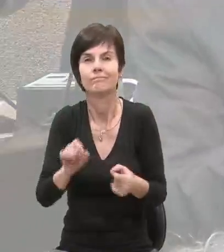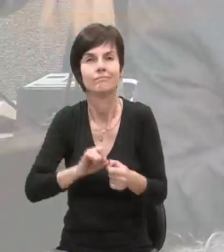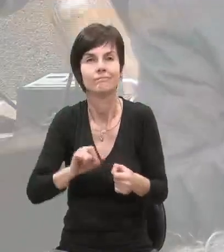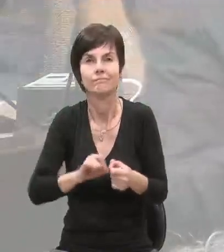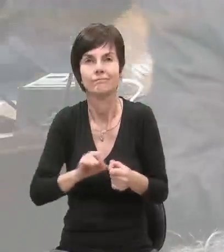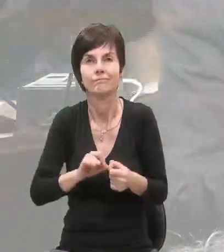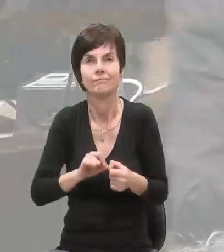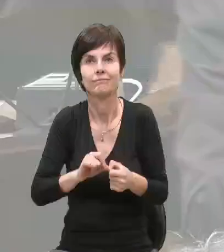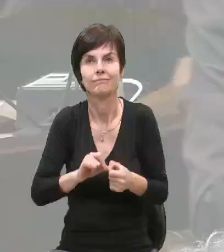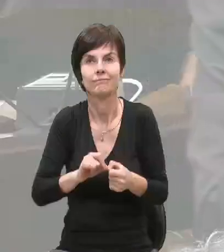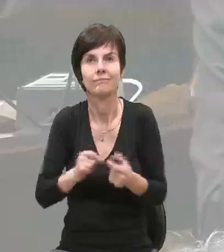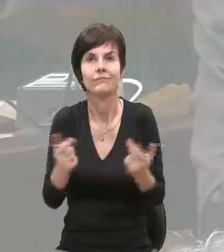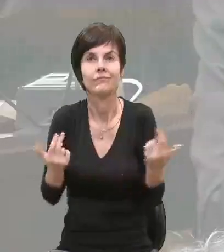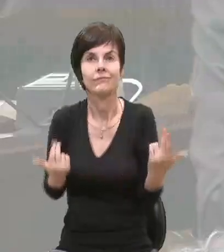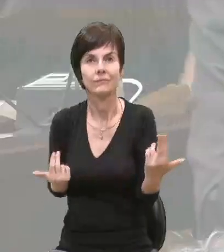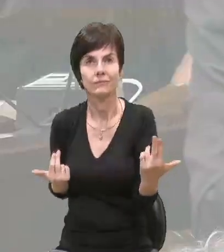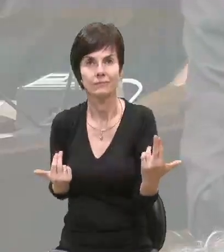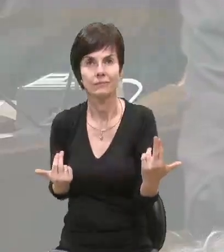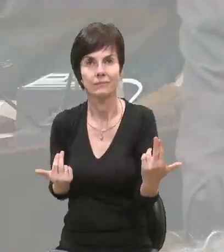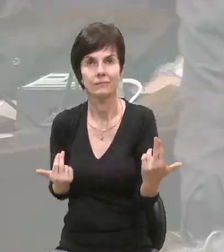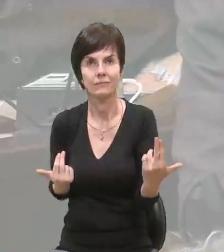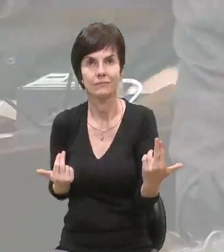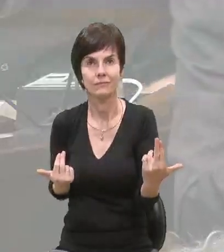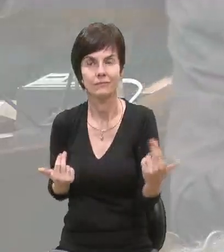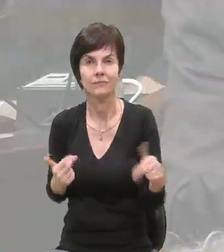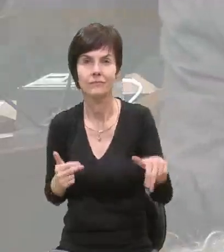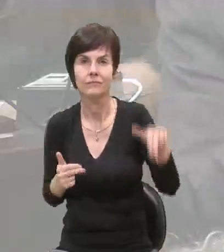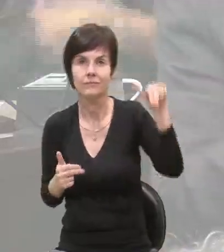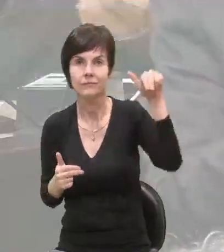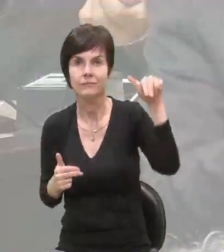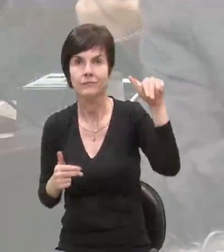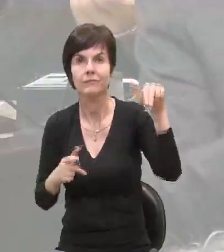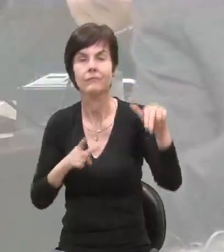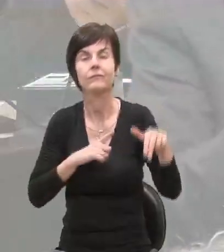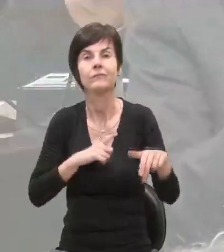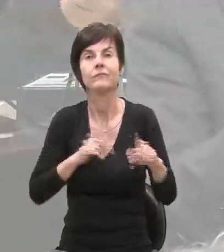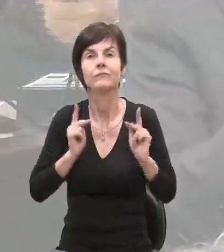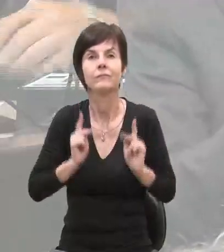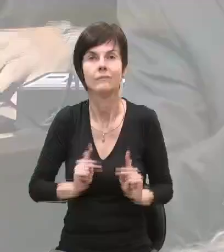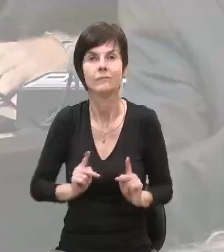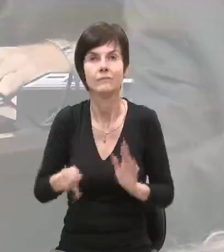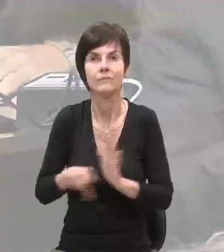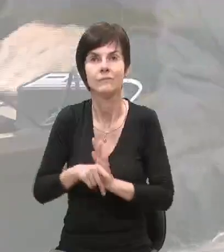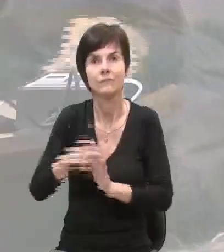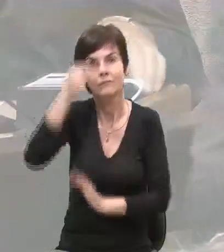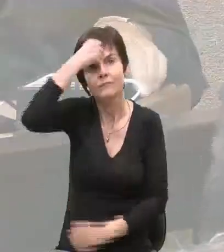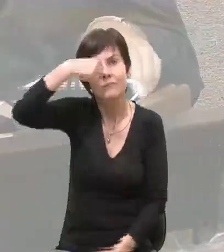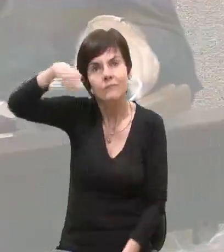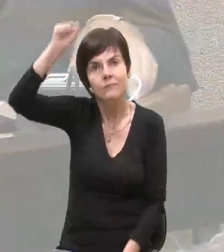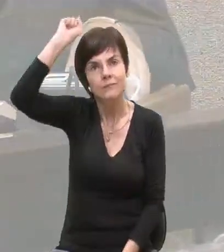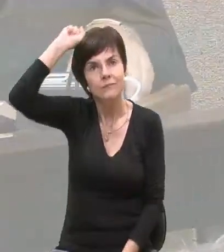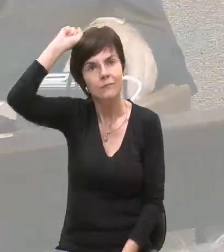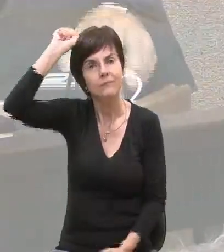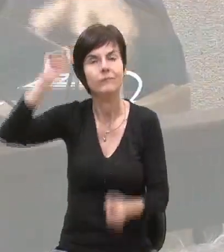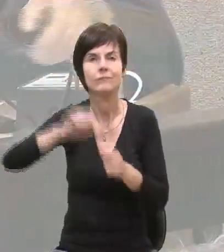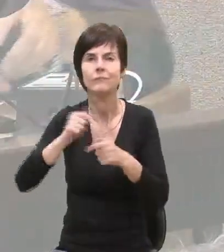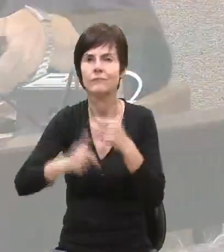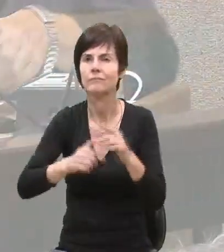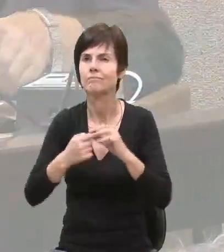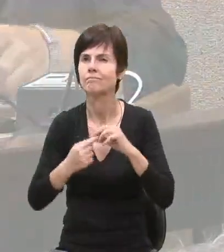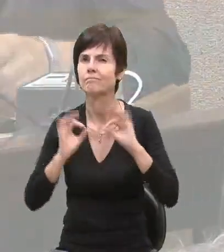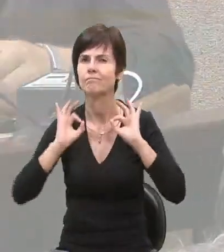fazer a mesma gestão que existe na UPA Zona Norte, que são pessoas da casa, que é a UX, que faz um trabalho de excelência,